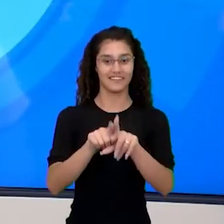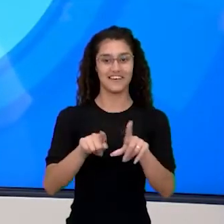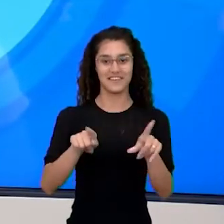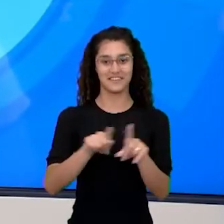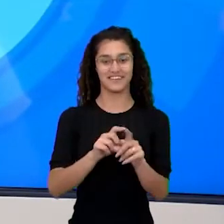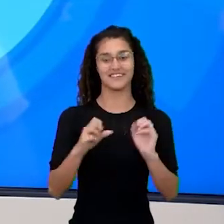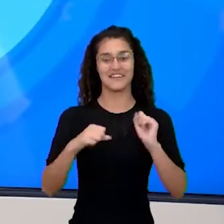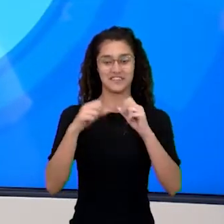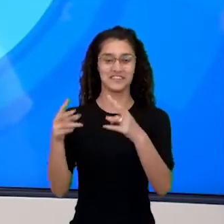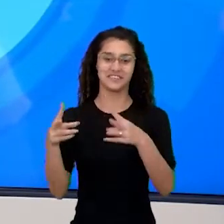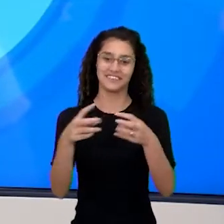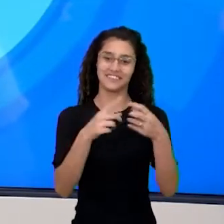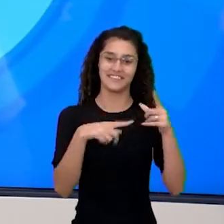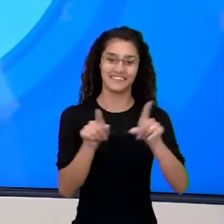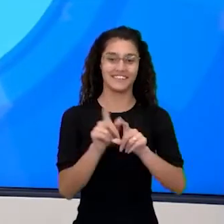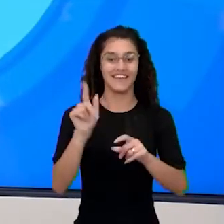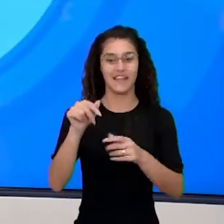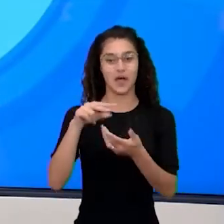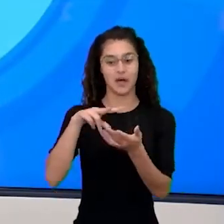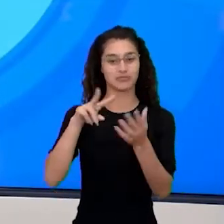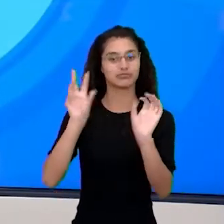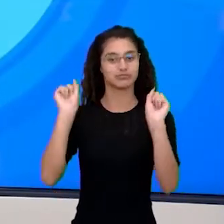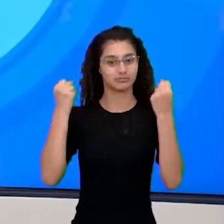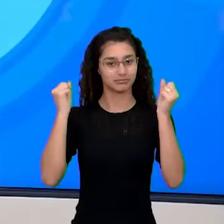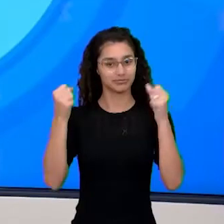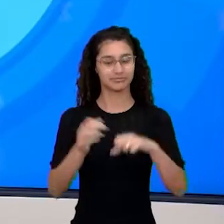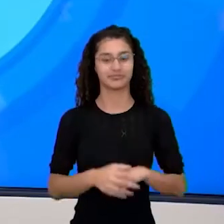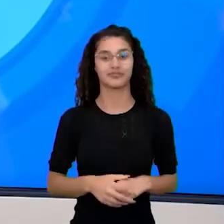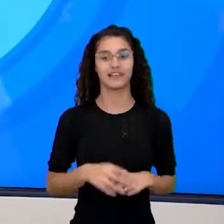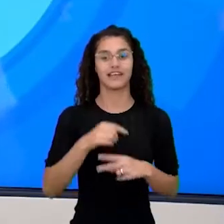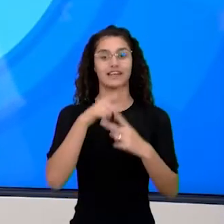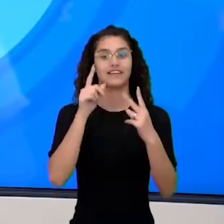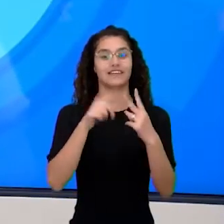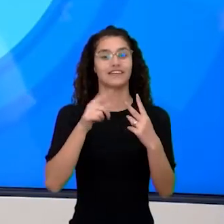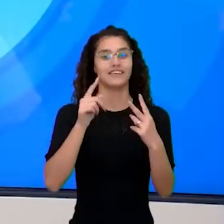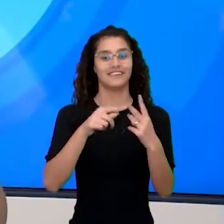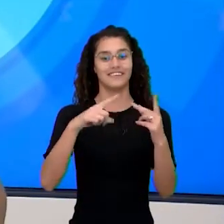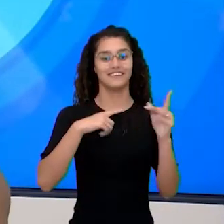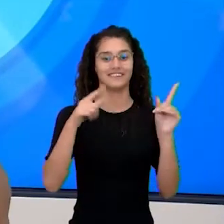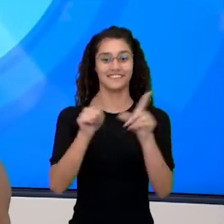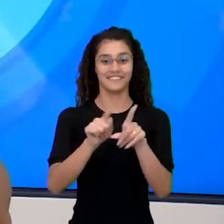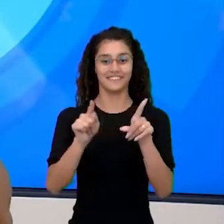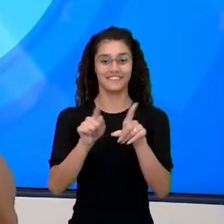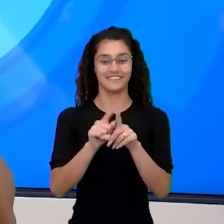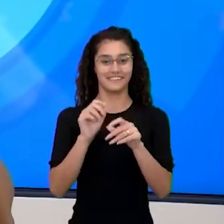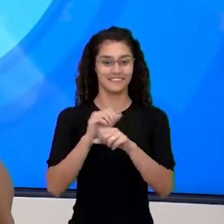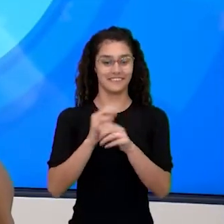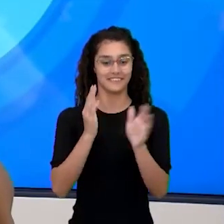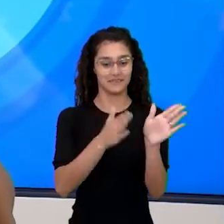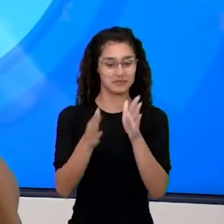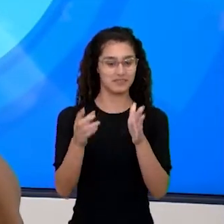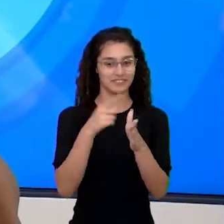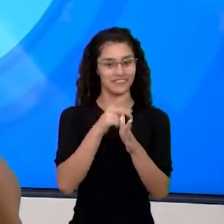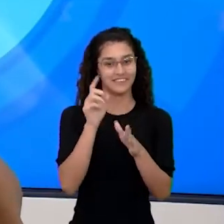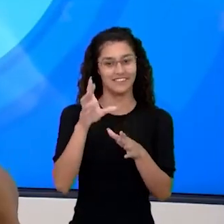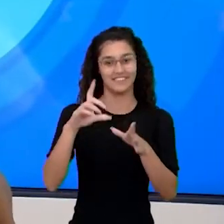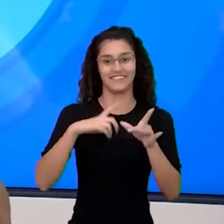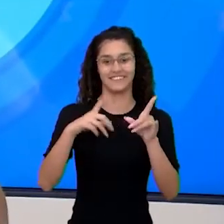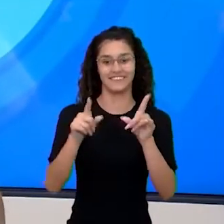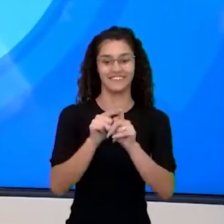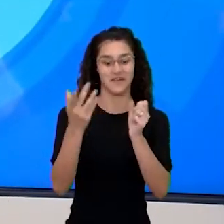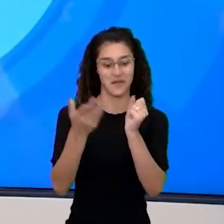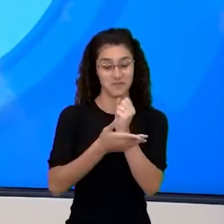Então, pode perceber aí, é uma ginástica, né? A segunda aí que eu separei para vocês é somente para vocês terem aí